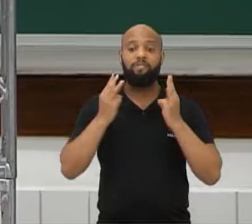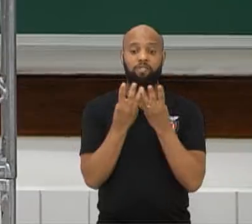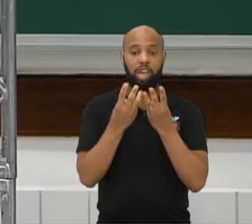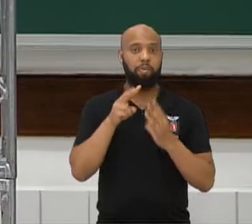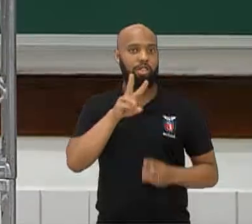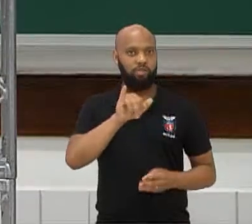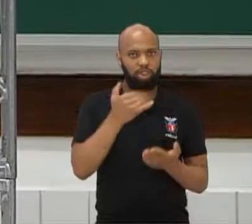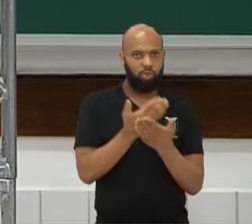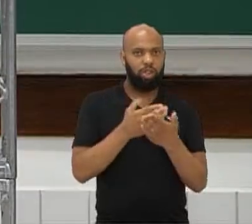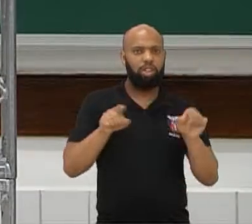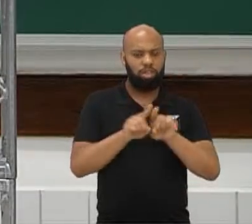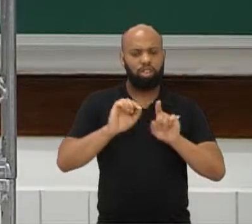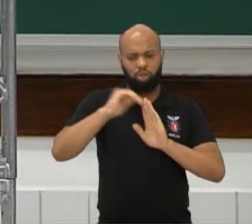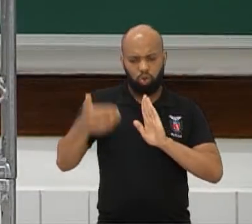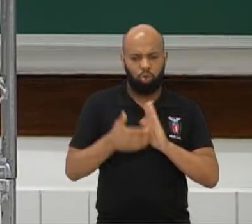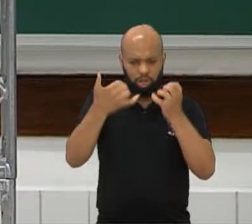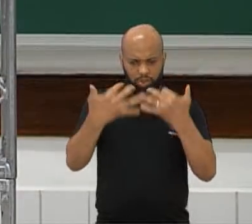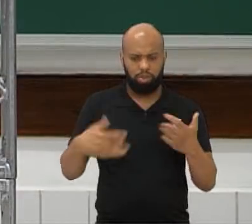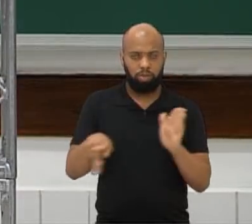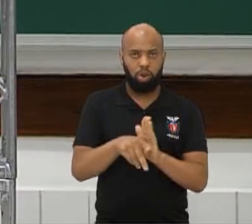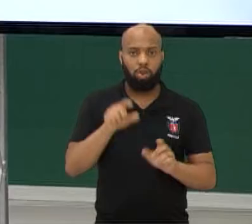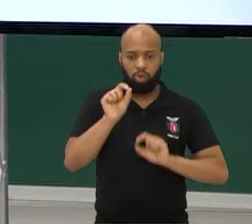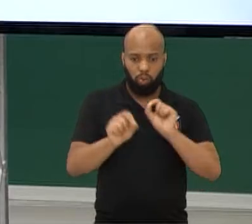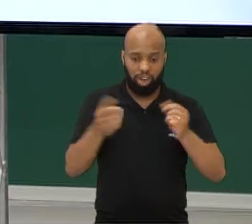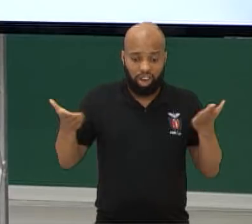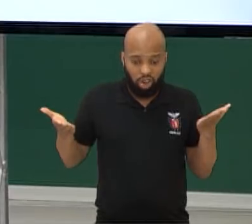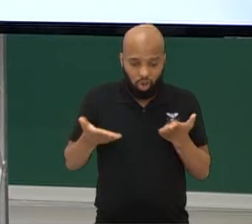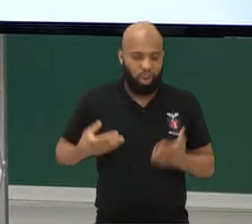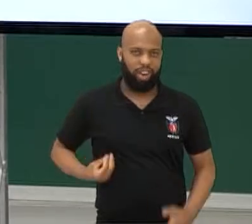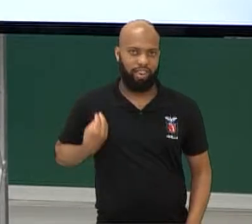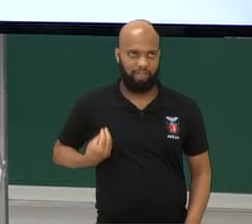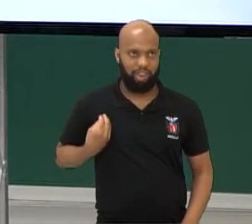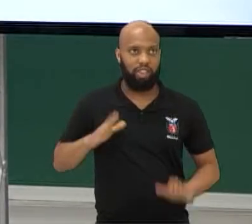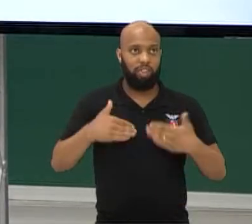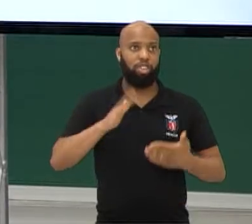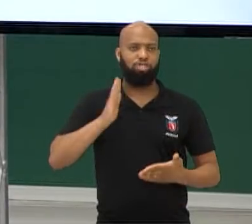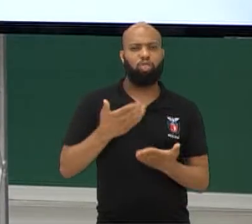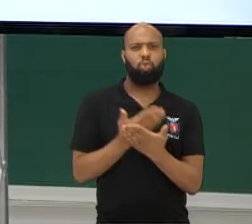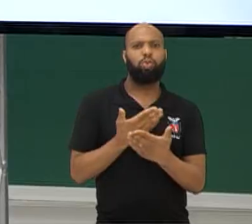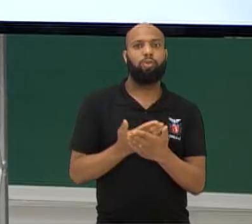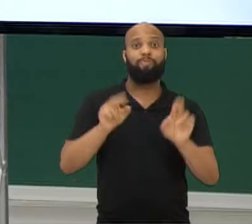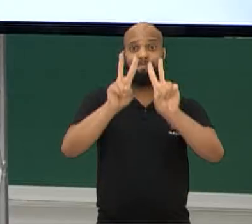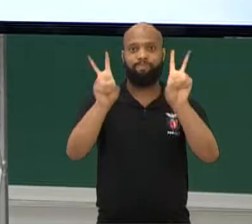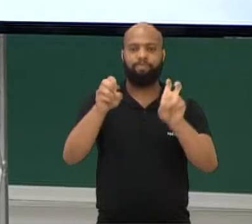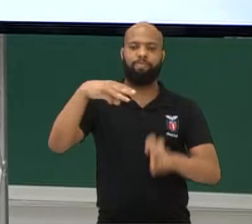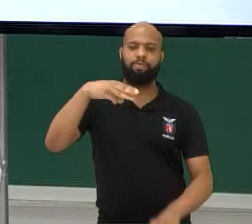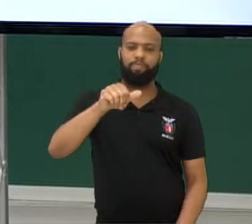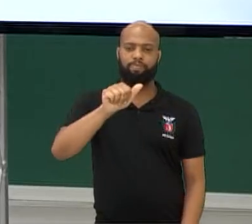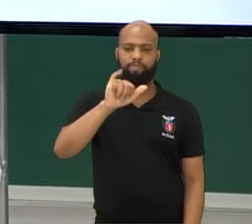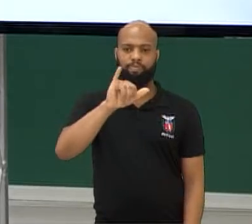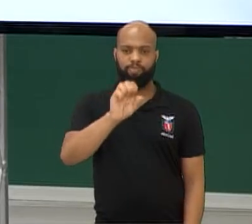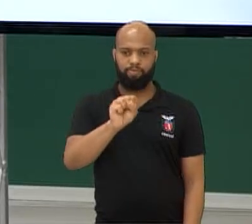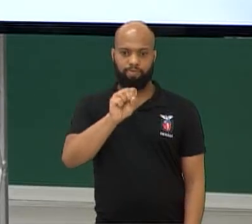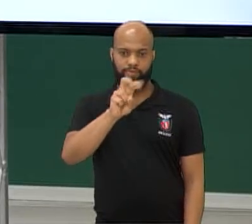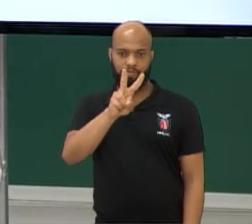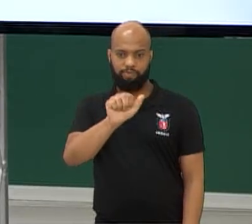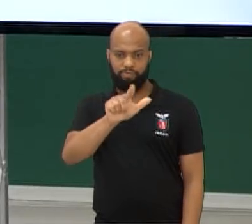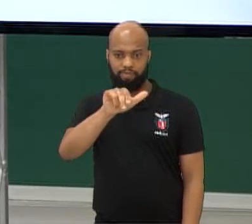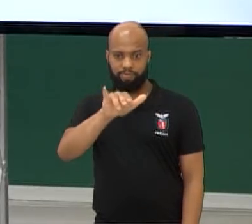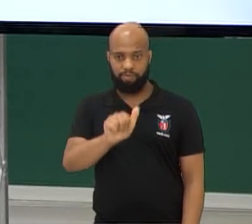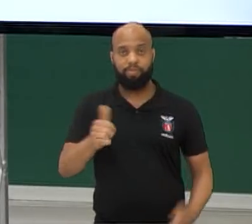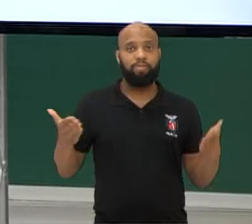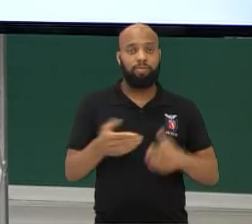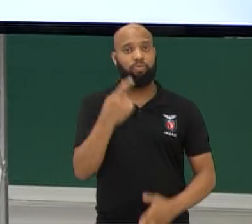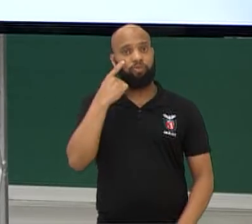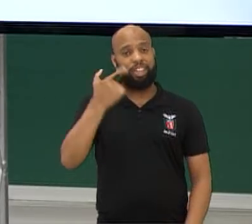elas explicam até hoje a nossa realidade. Então, mais-valia. Já vimos o conceito de exploração, o primeiro conceito da aula, agora